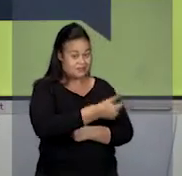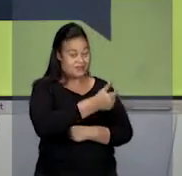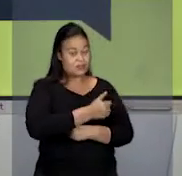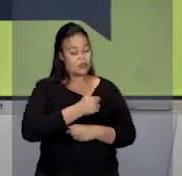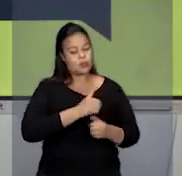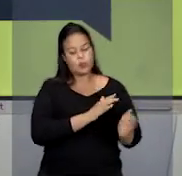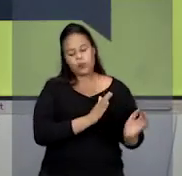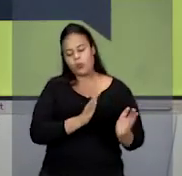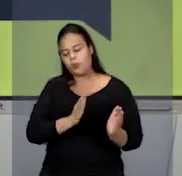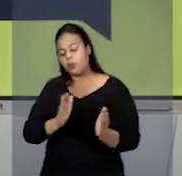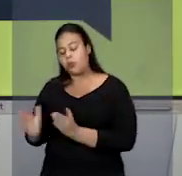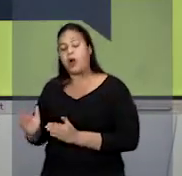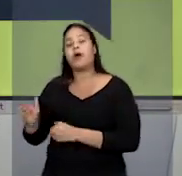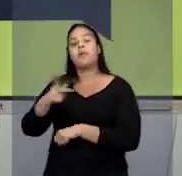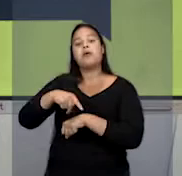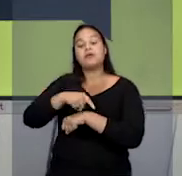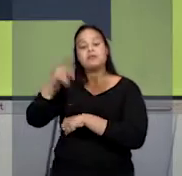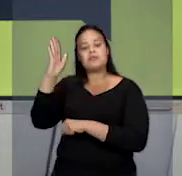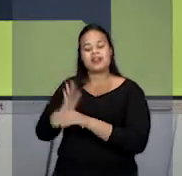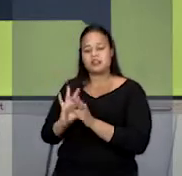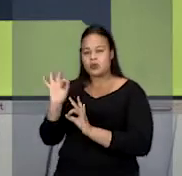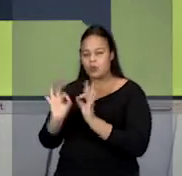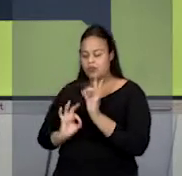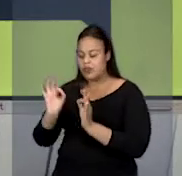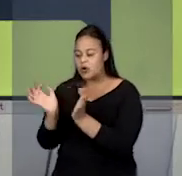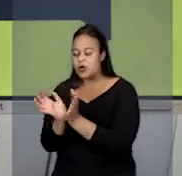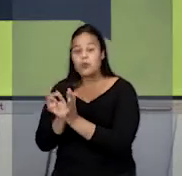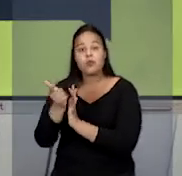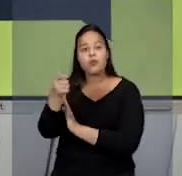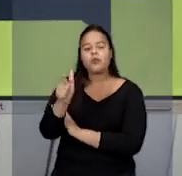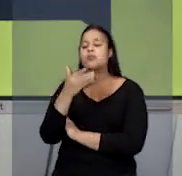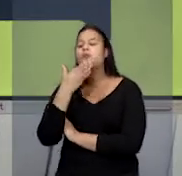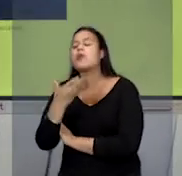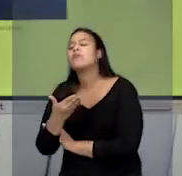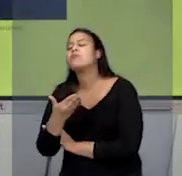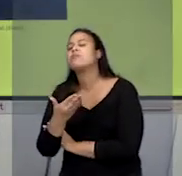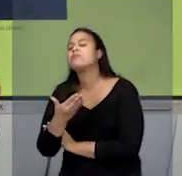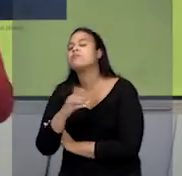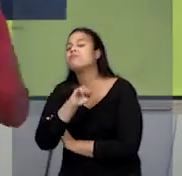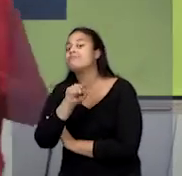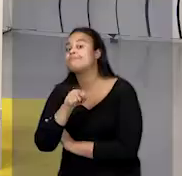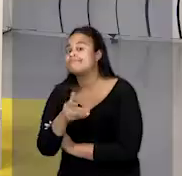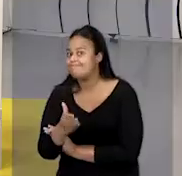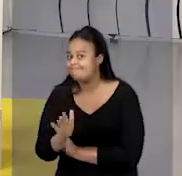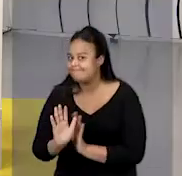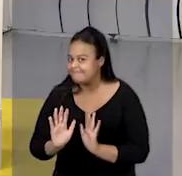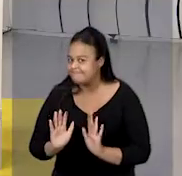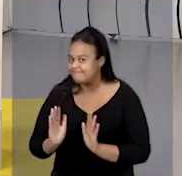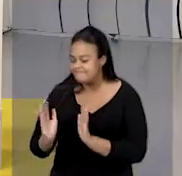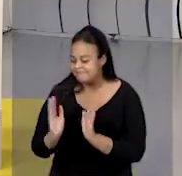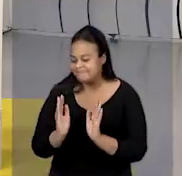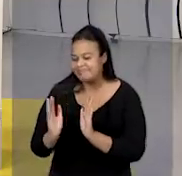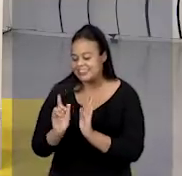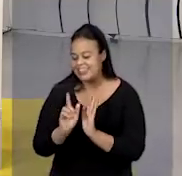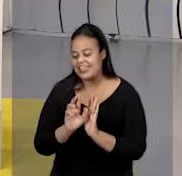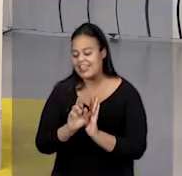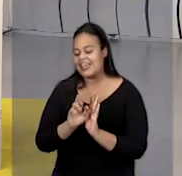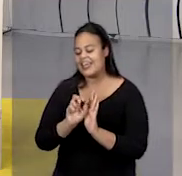Brasil seria governado por um outro grupo. E que outro grupo seria esse? Aí começa o período